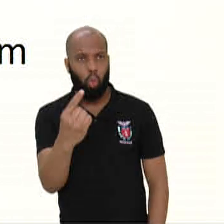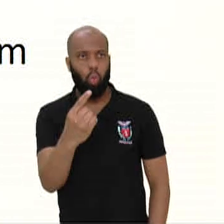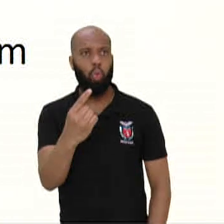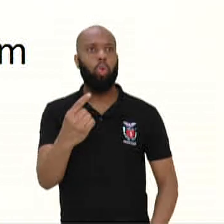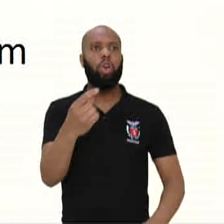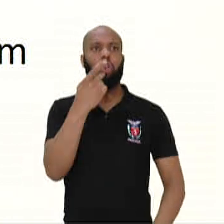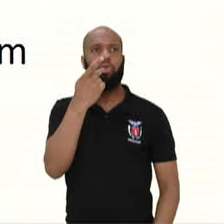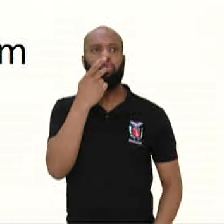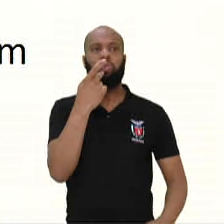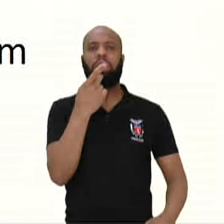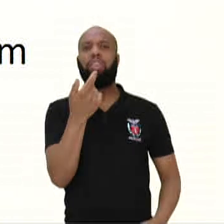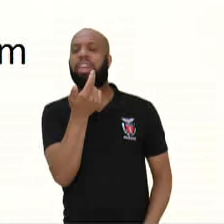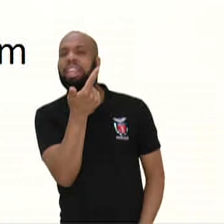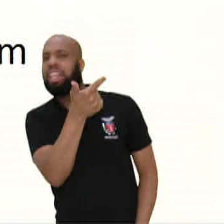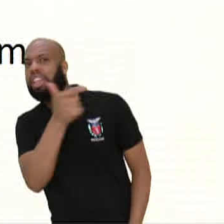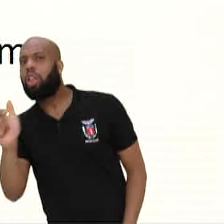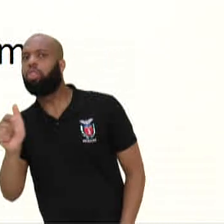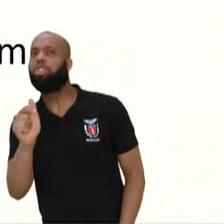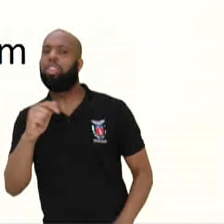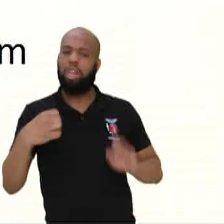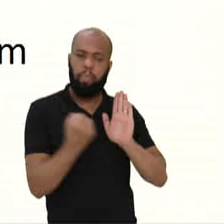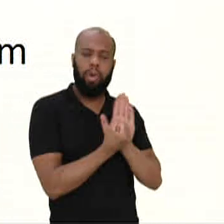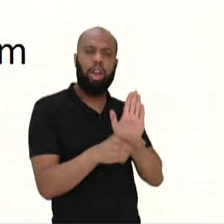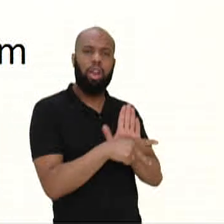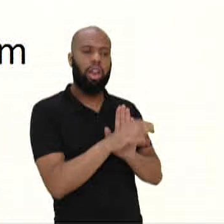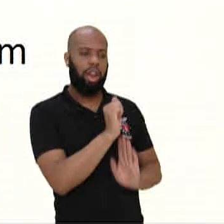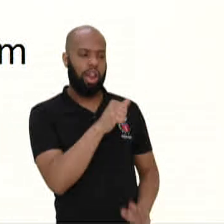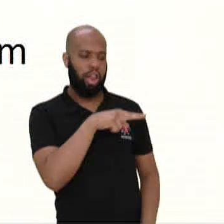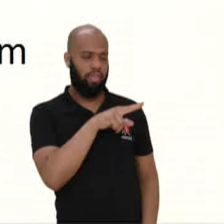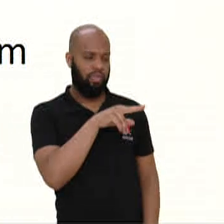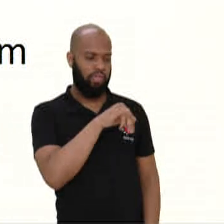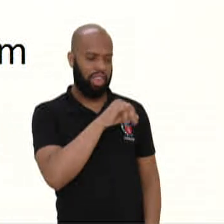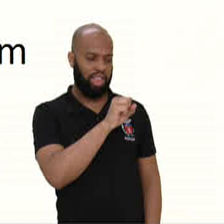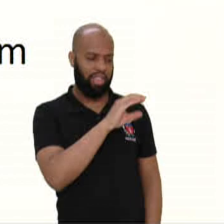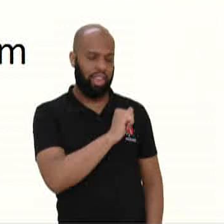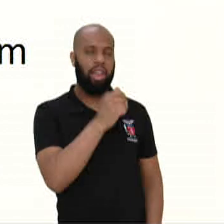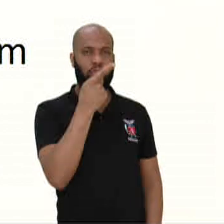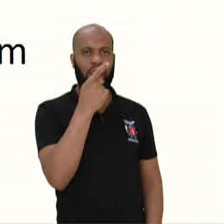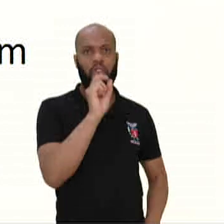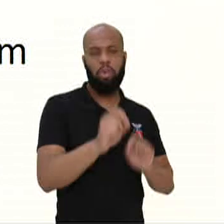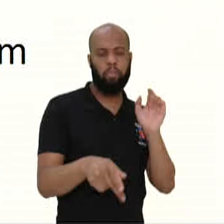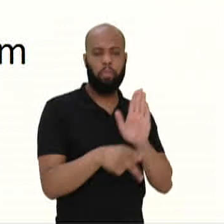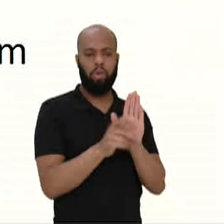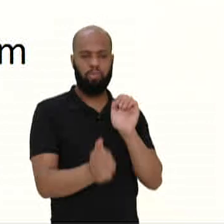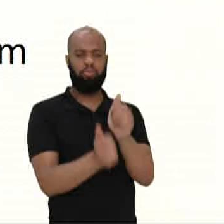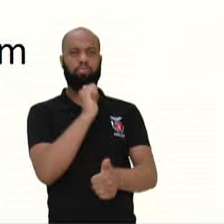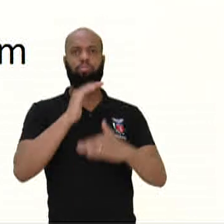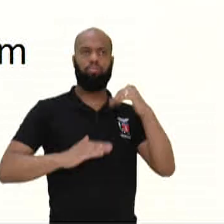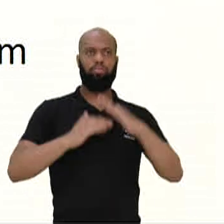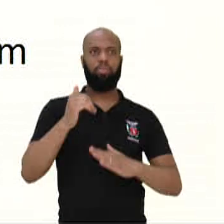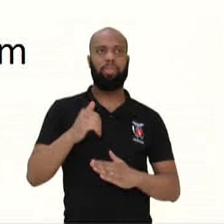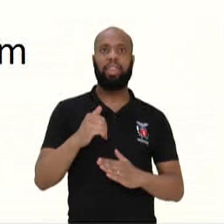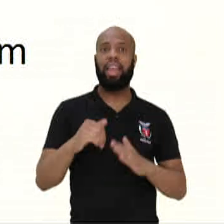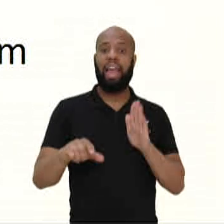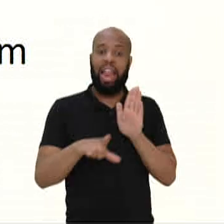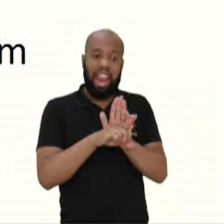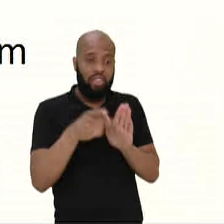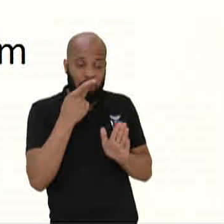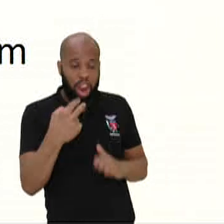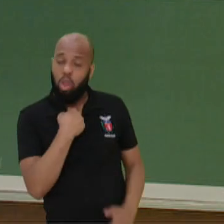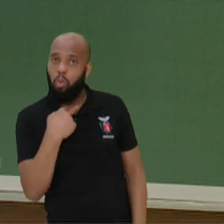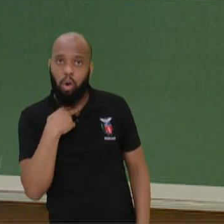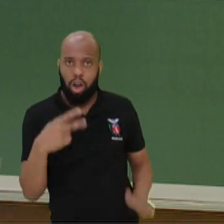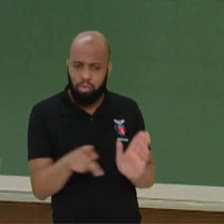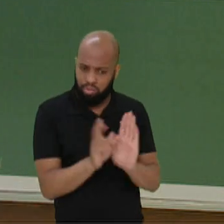dispensação de registro na Anvisa, por se enquadrar como alimento para atleta, não poderia ser legalmente classificado nessa